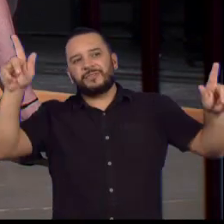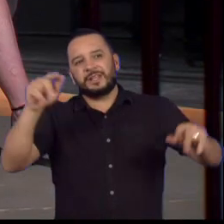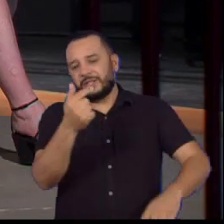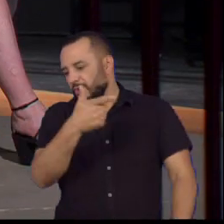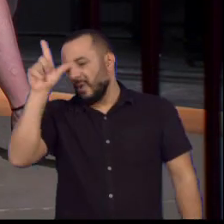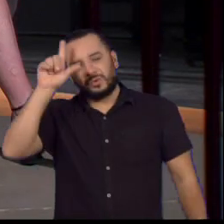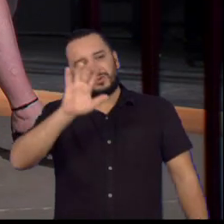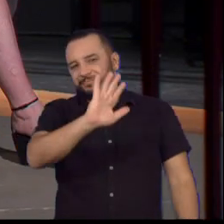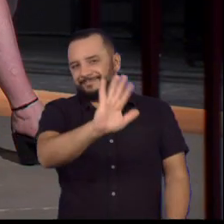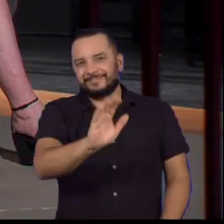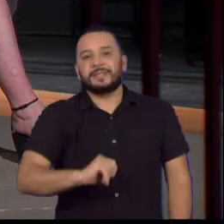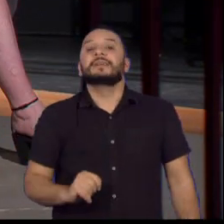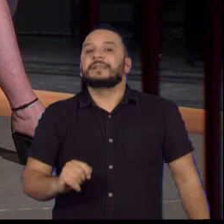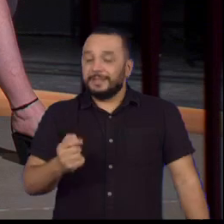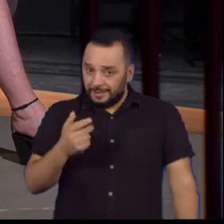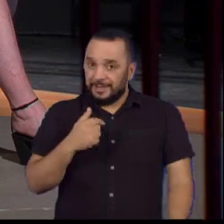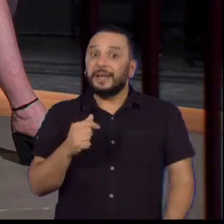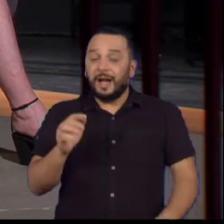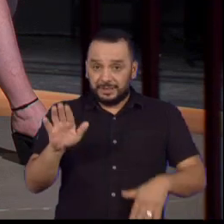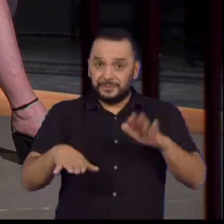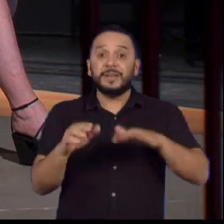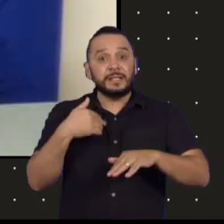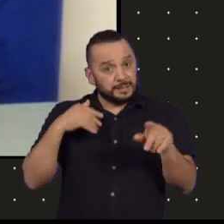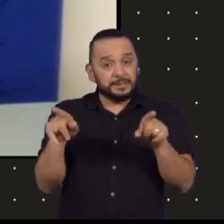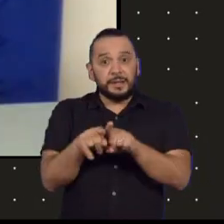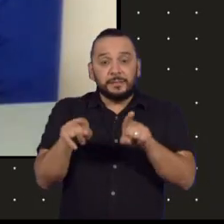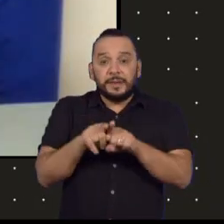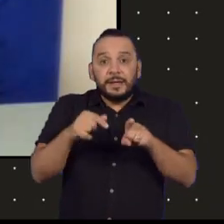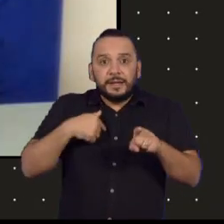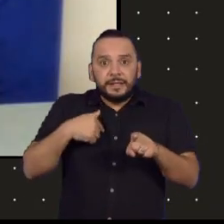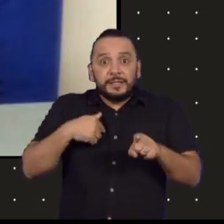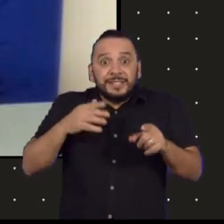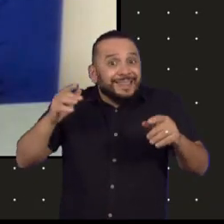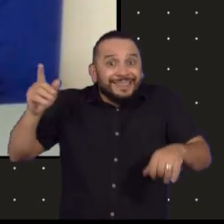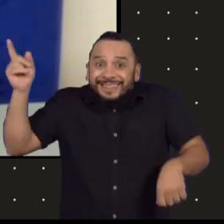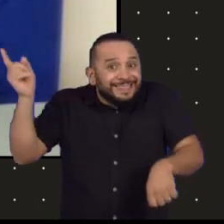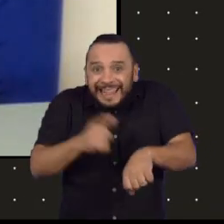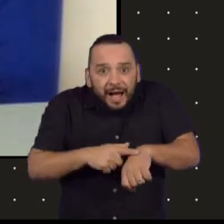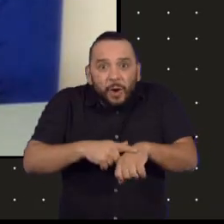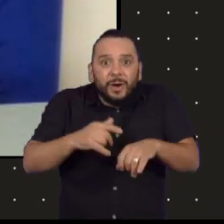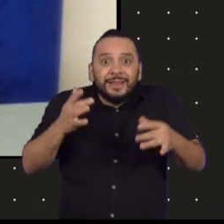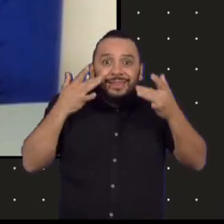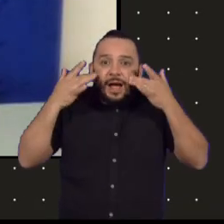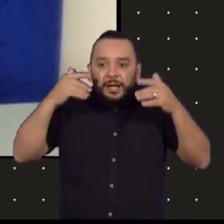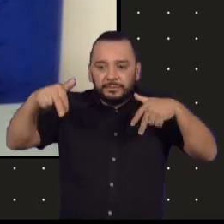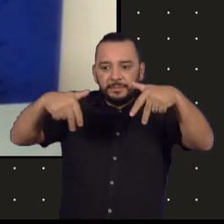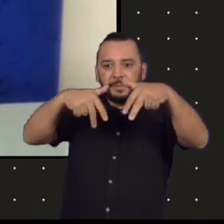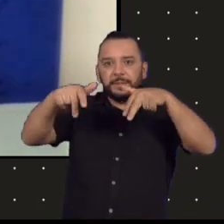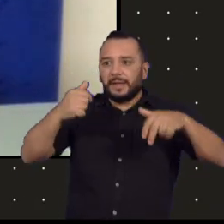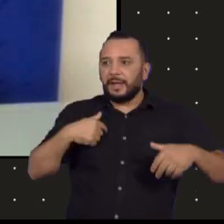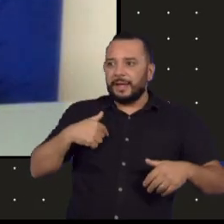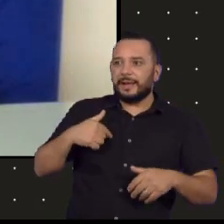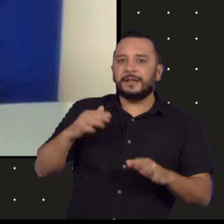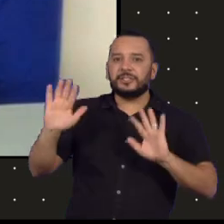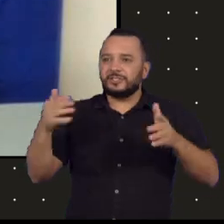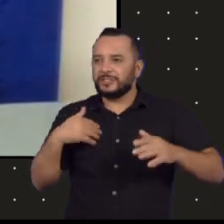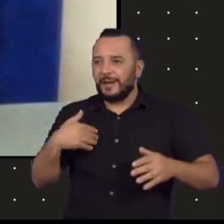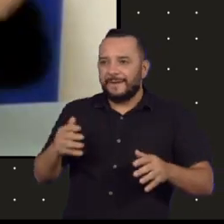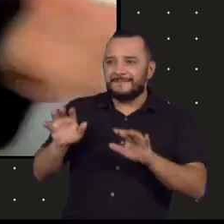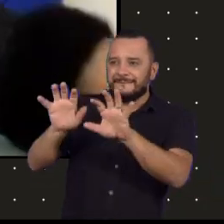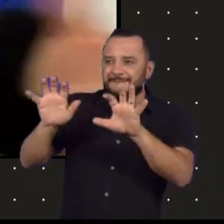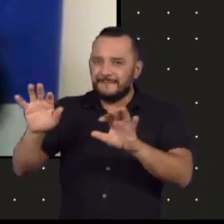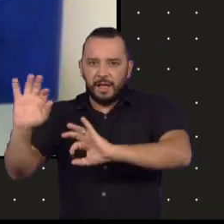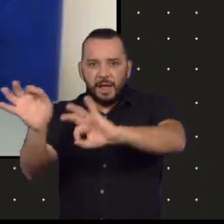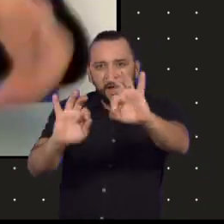essa estrutura. E ele bagunça, às vezes, em cena, né? Ali, no ato. Já vi ele fazendo isso com vários atores.